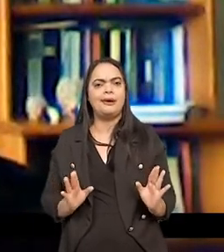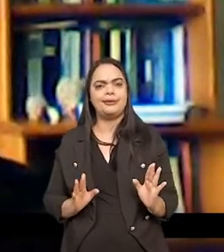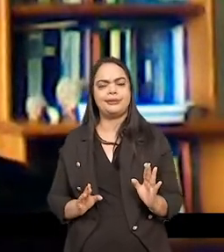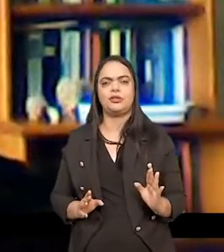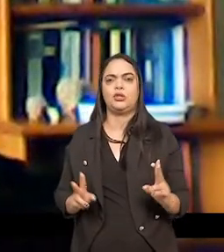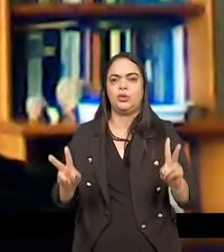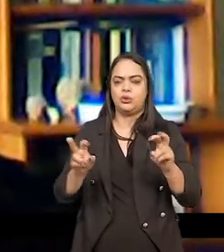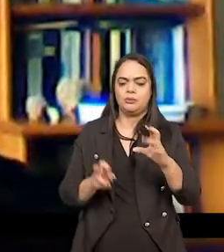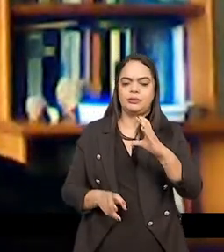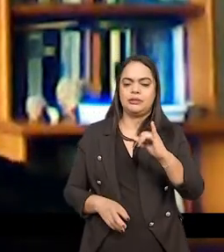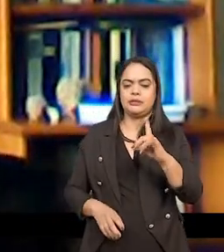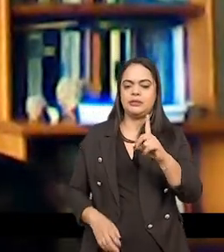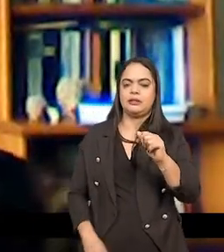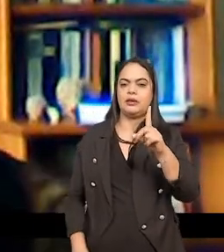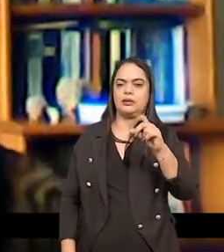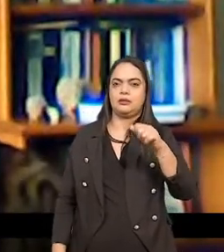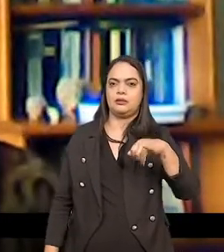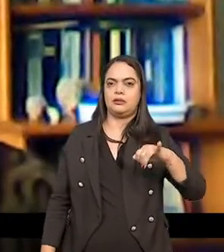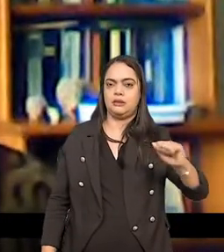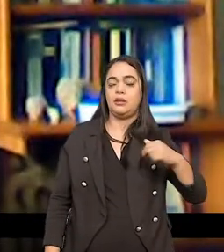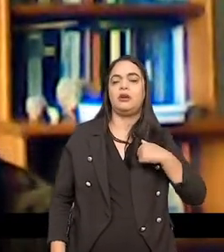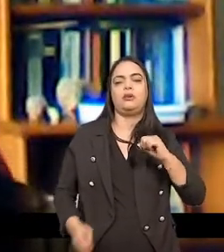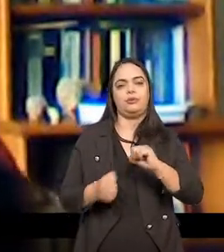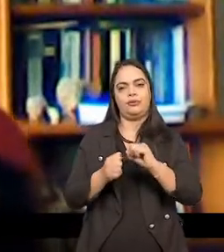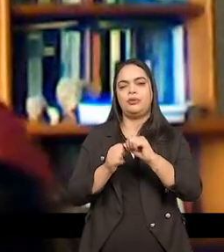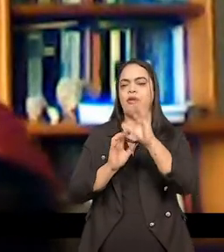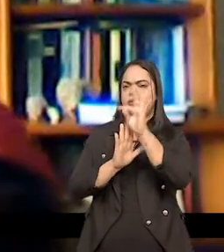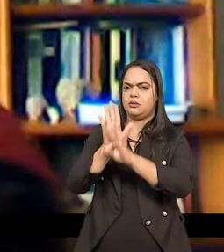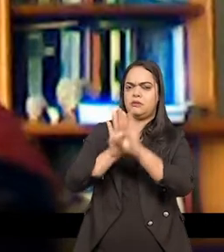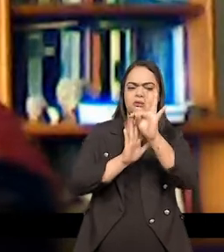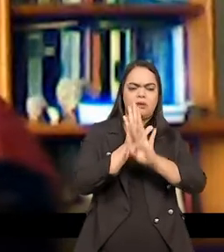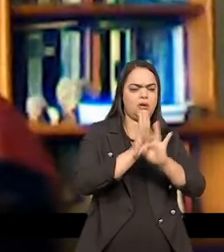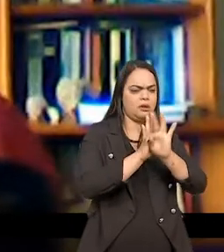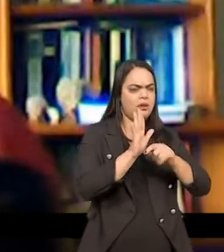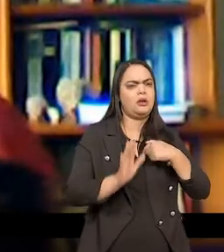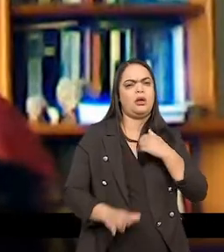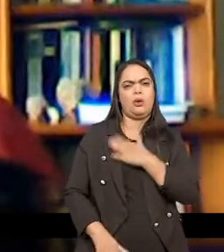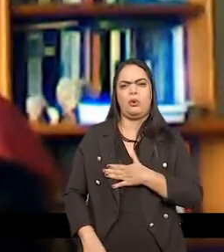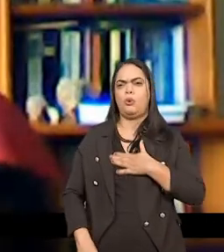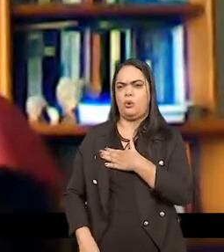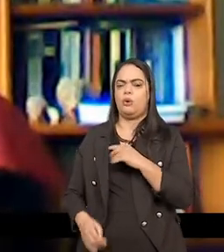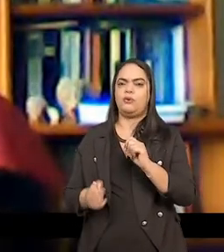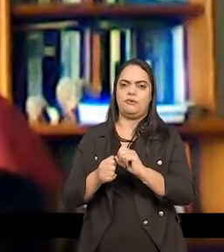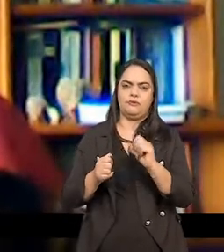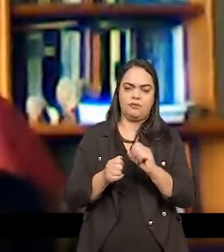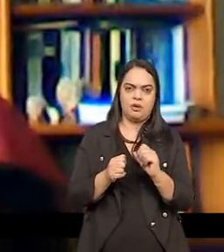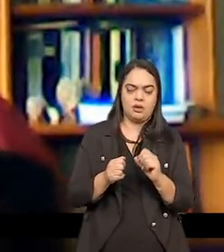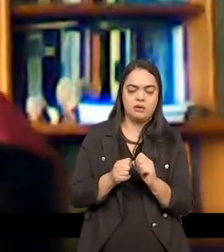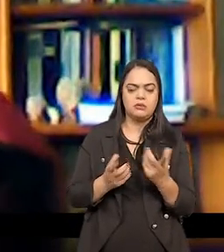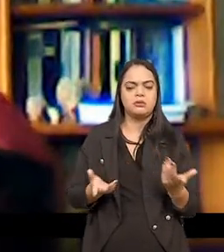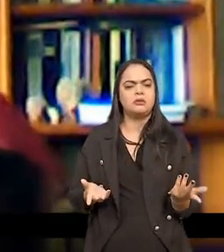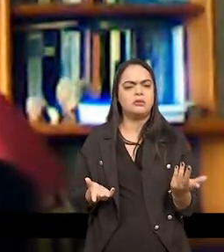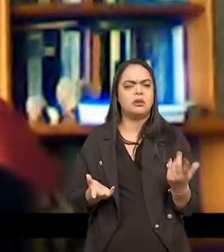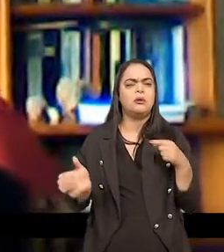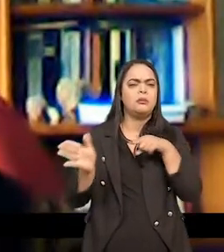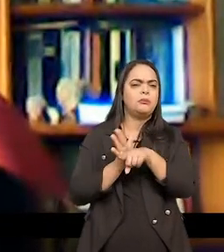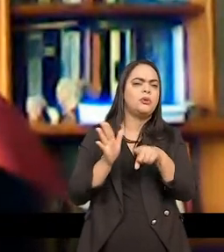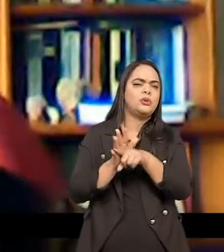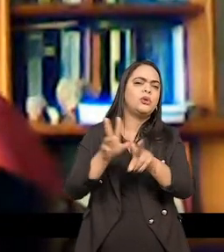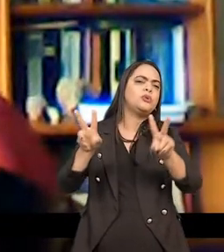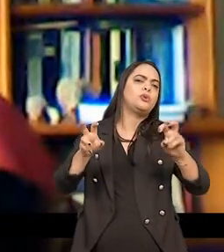tenho feito alguns textos, tenho gostado de fazer, colocando sob suspeita o conceito da